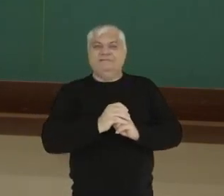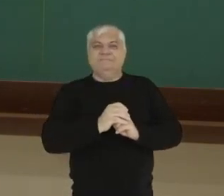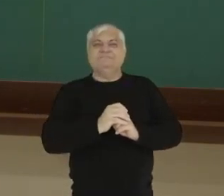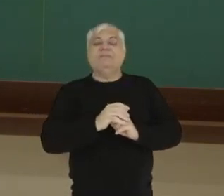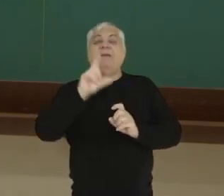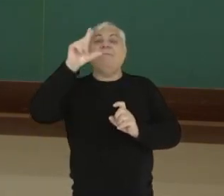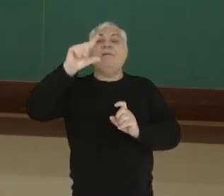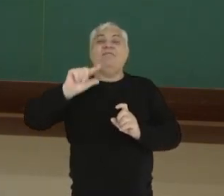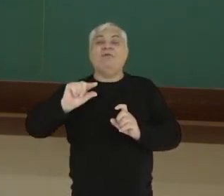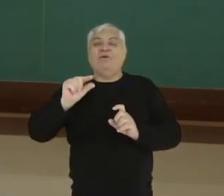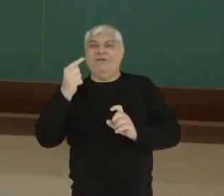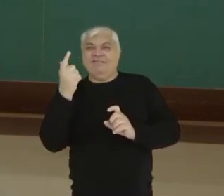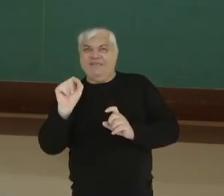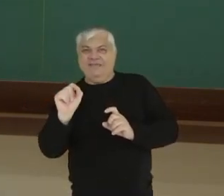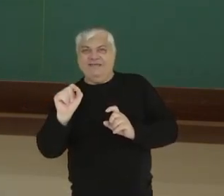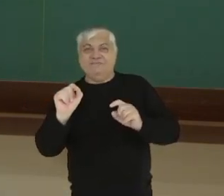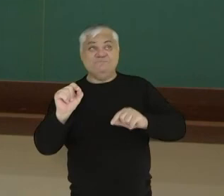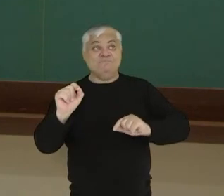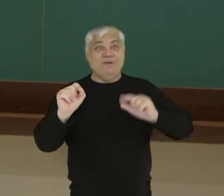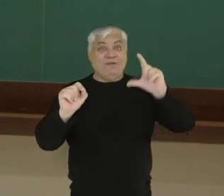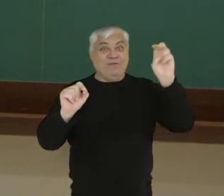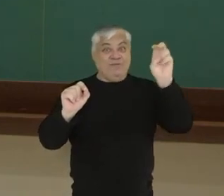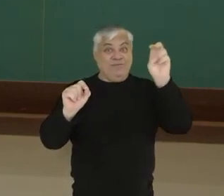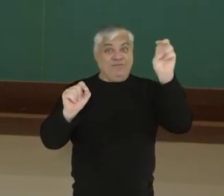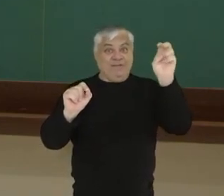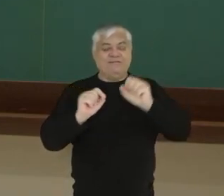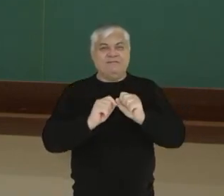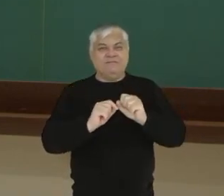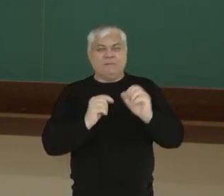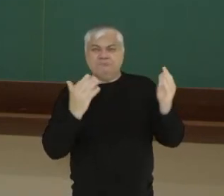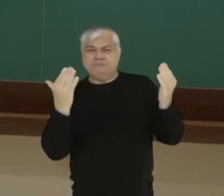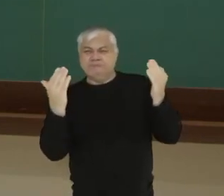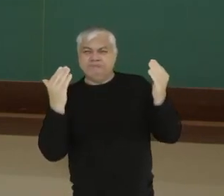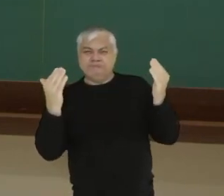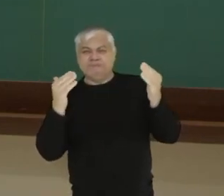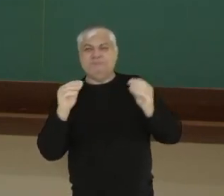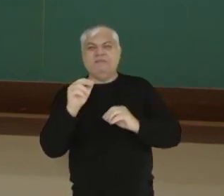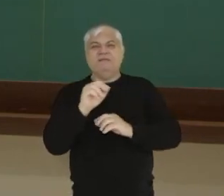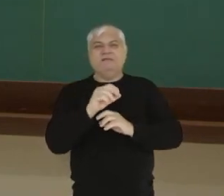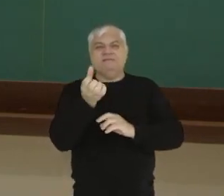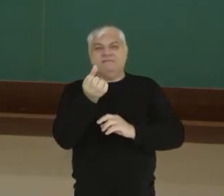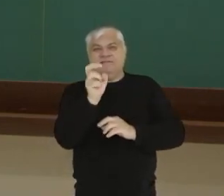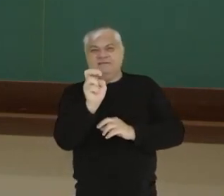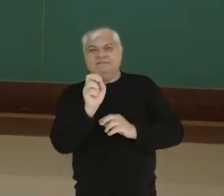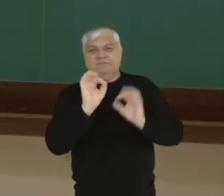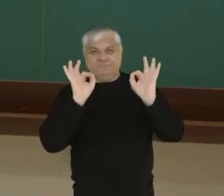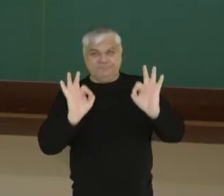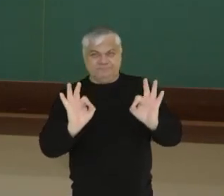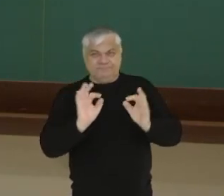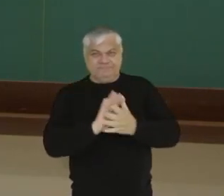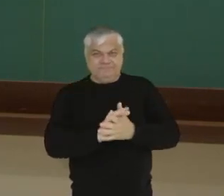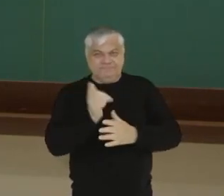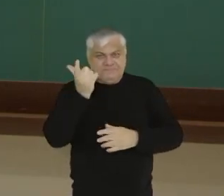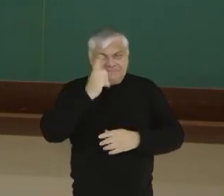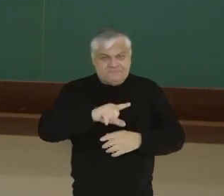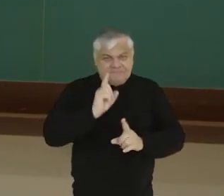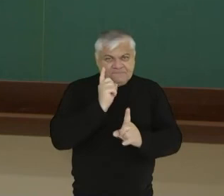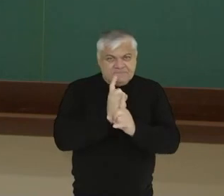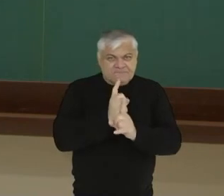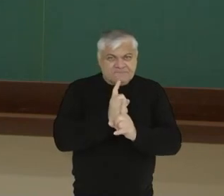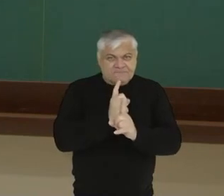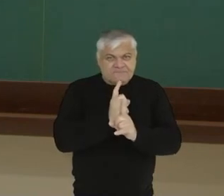menor foi 10 a menos do que zero. Então, você tem uma amplitude de 65 graus. Beleza? Conseguiu resolver o